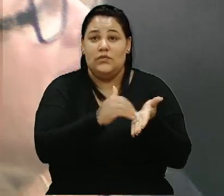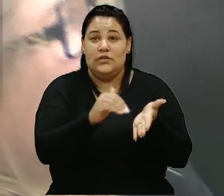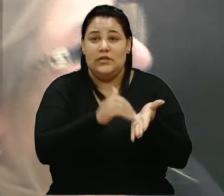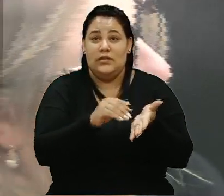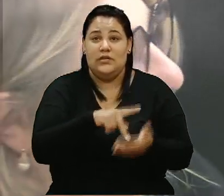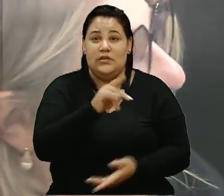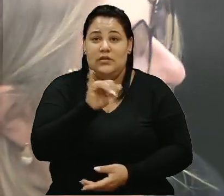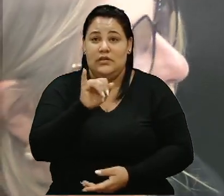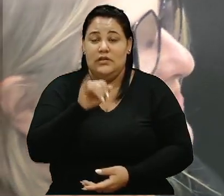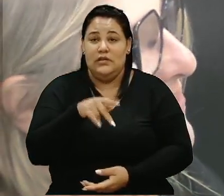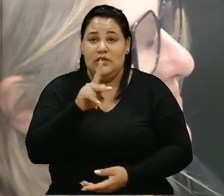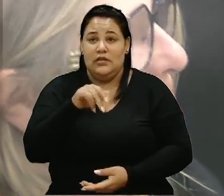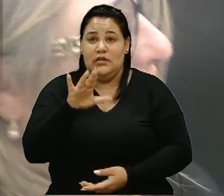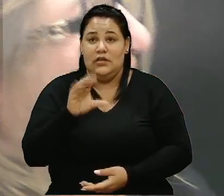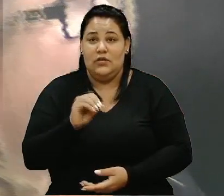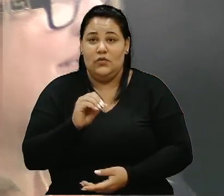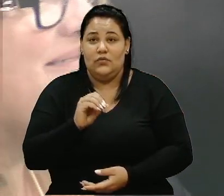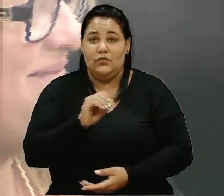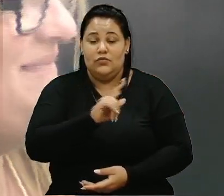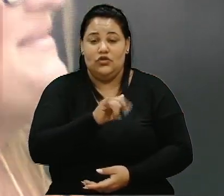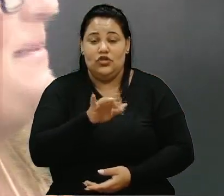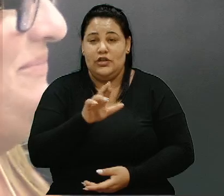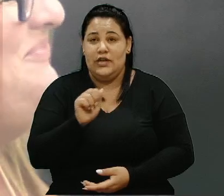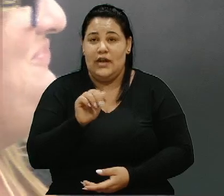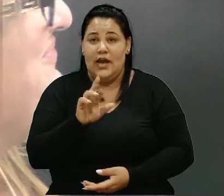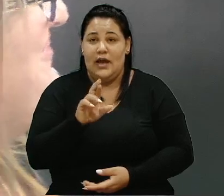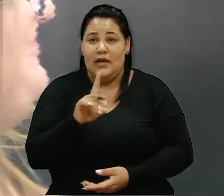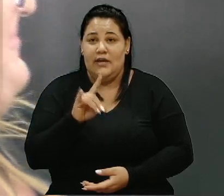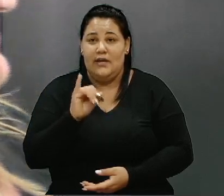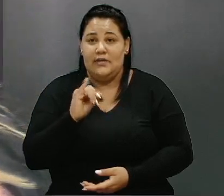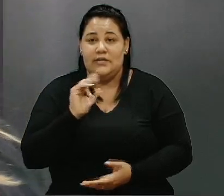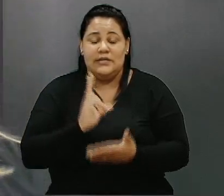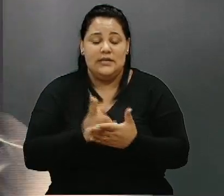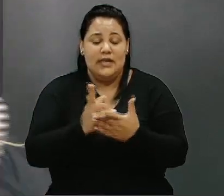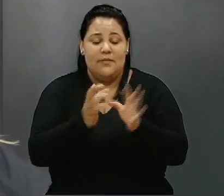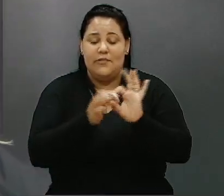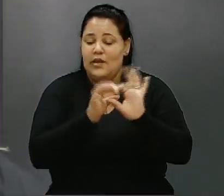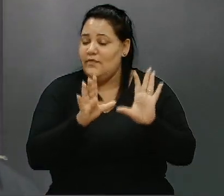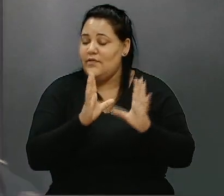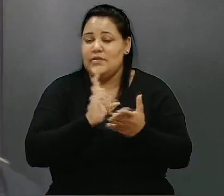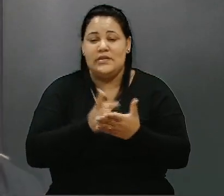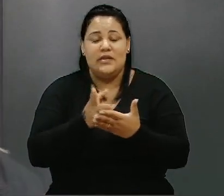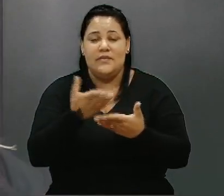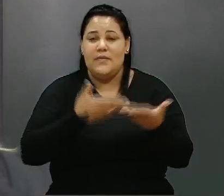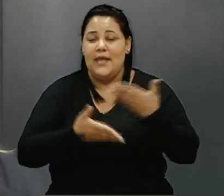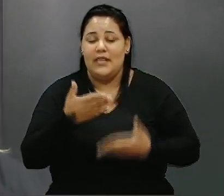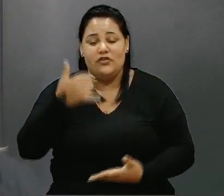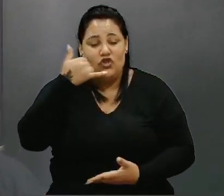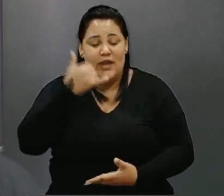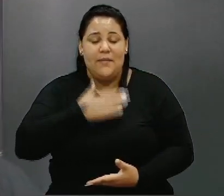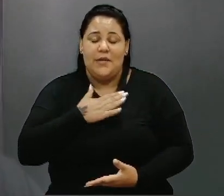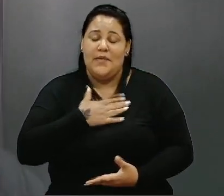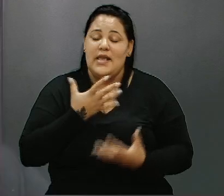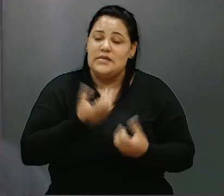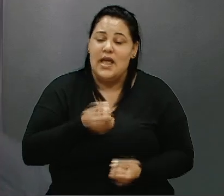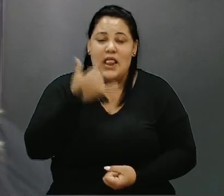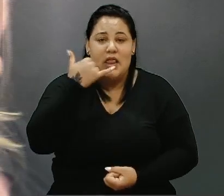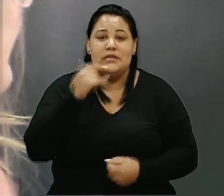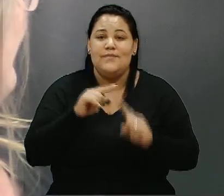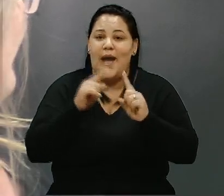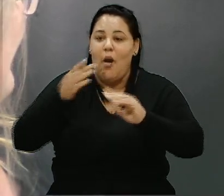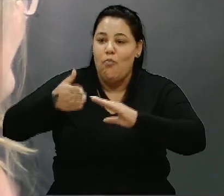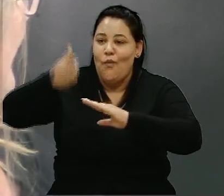Kiko Girardi, elogio, inclusive, o secretário adjunto que sempre está disponível, sempre me atende, sempre retorna, mas o muro